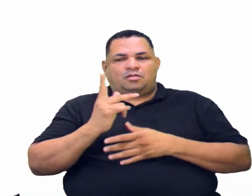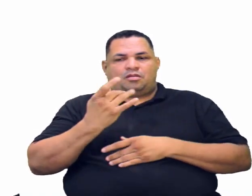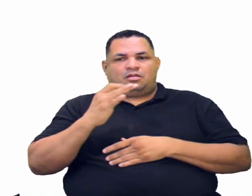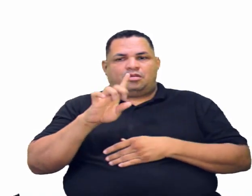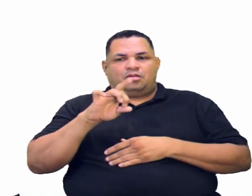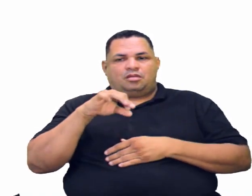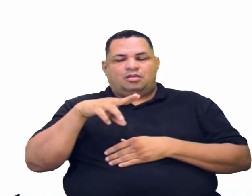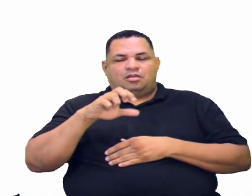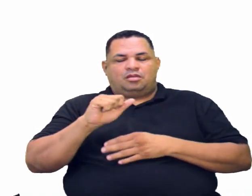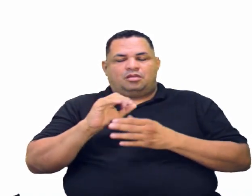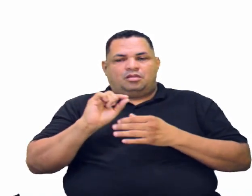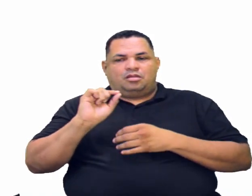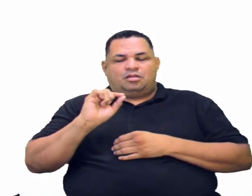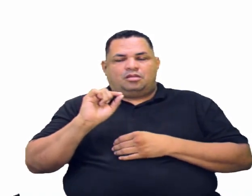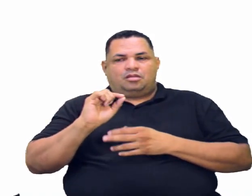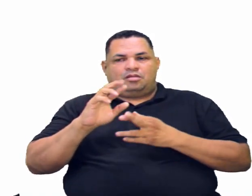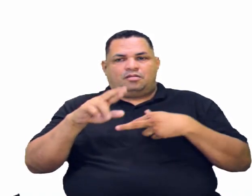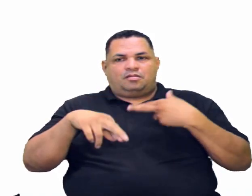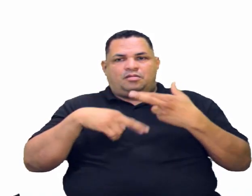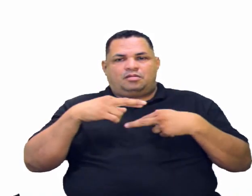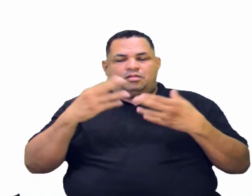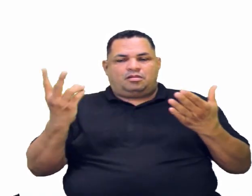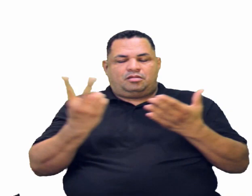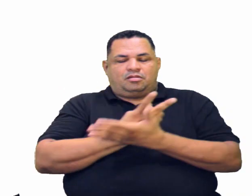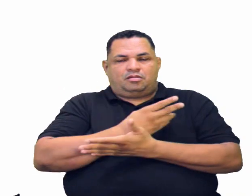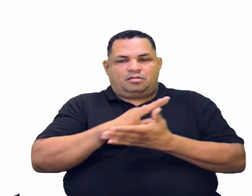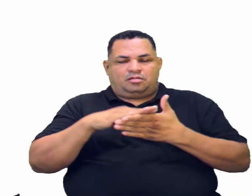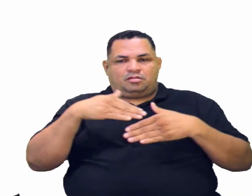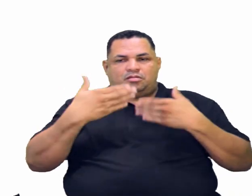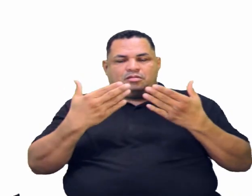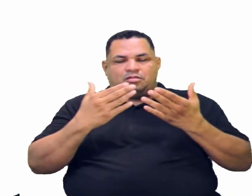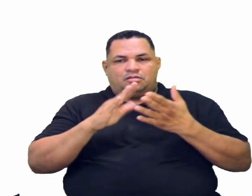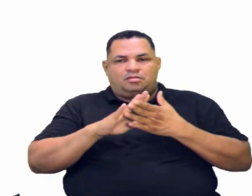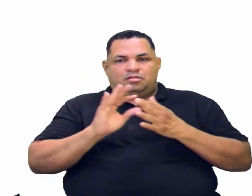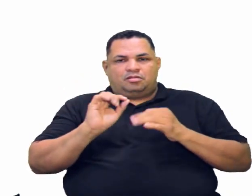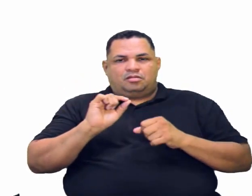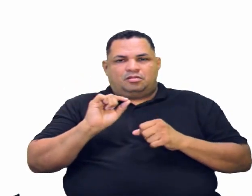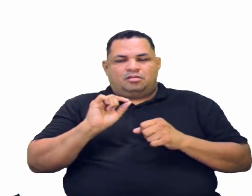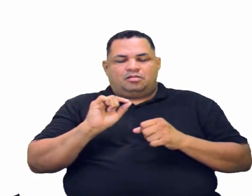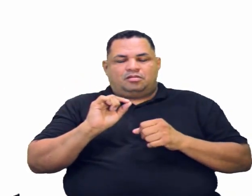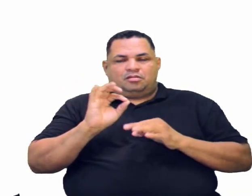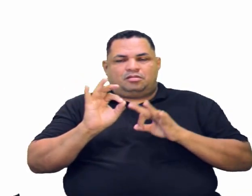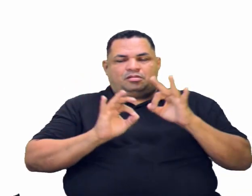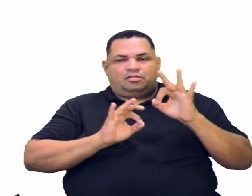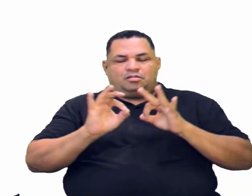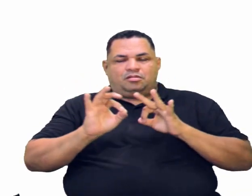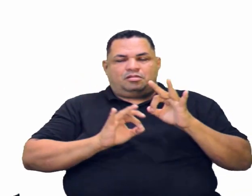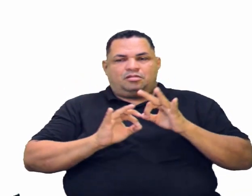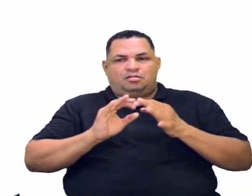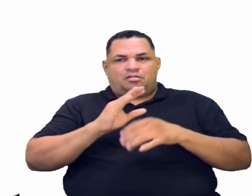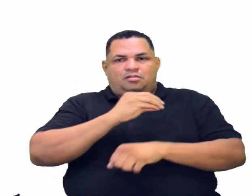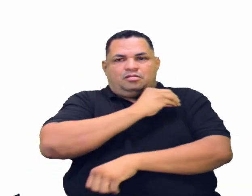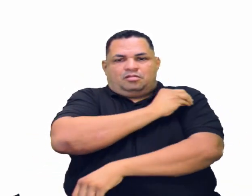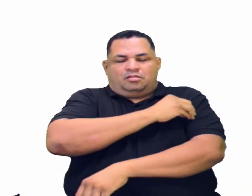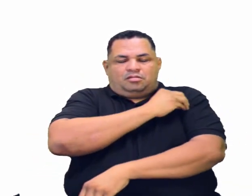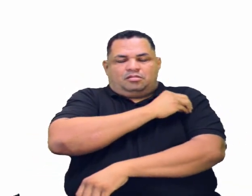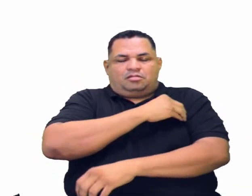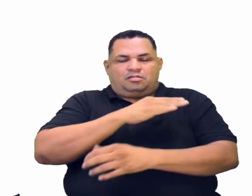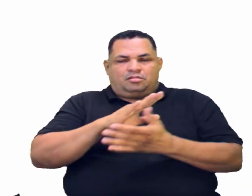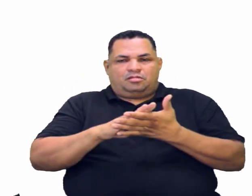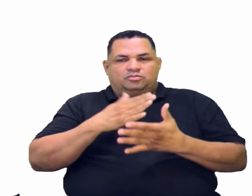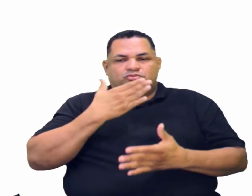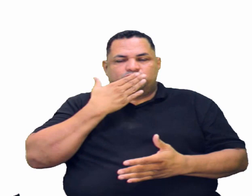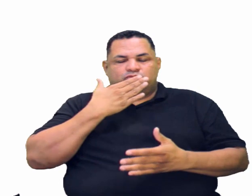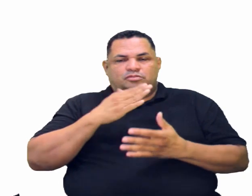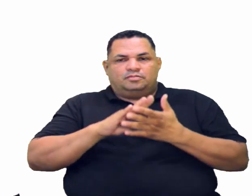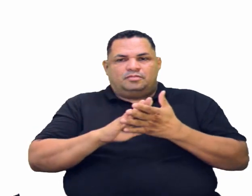ter que essa reação ocorre quando o aldeído reage com hidrogênio e ele vai formar um álcool do tipo